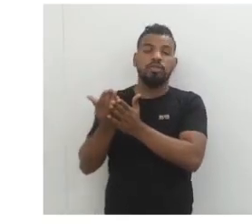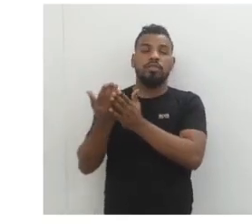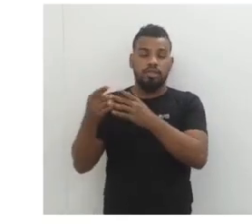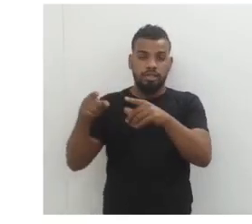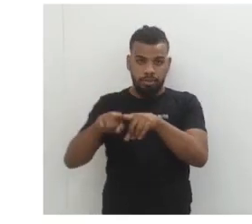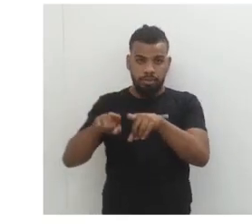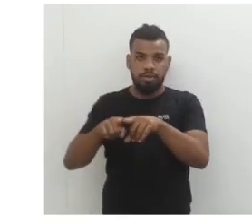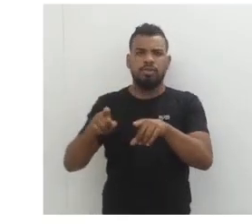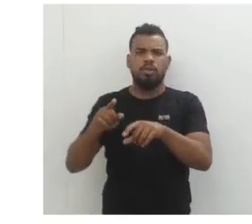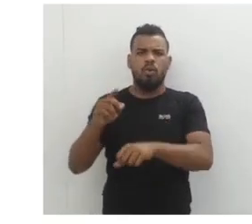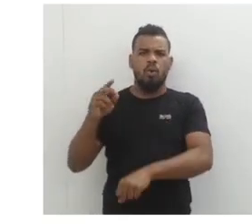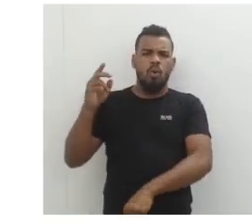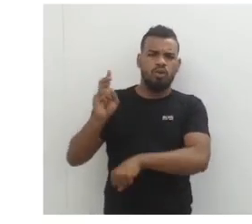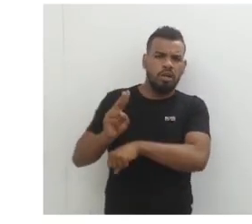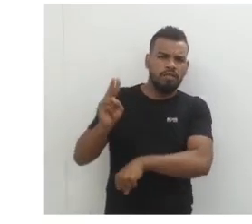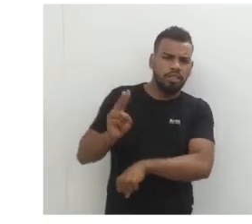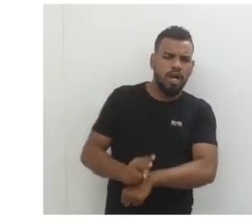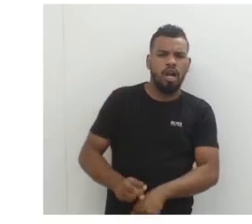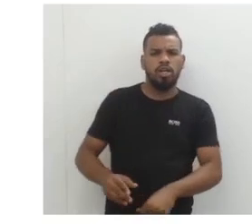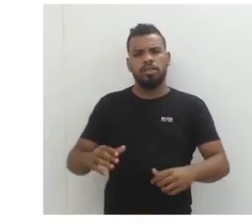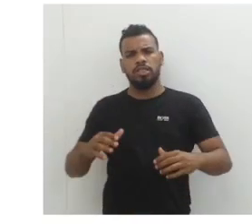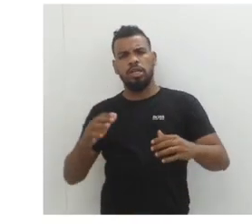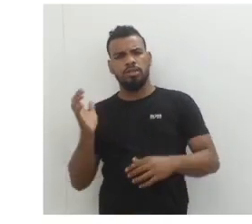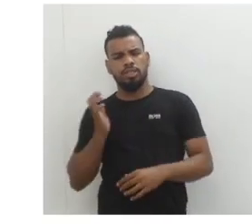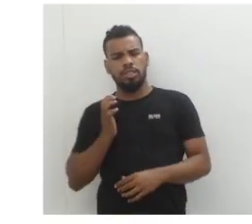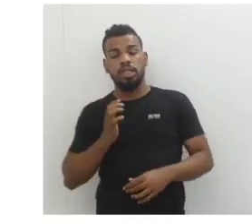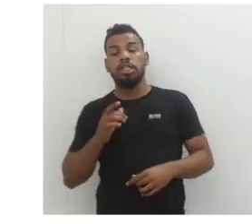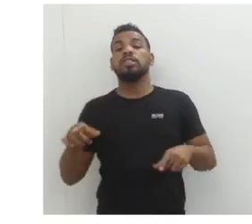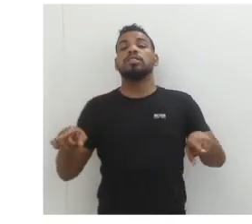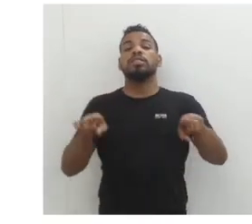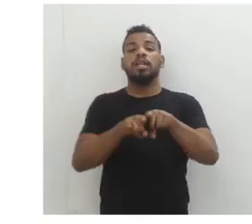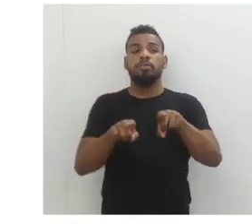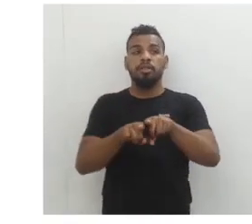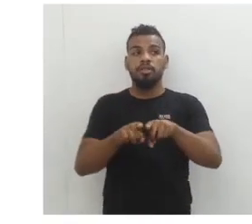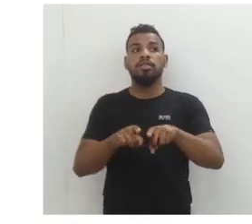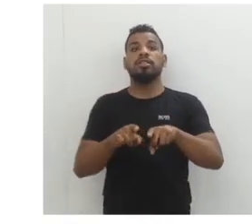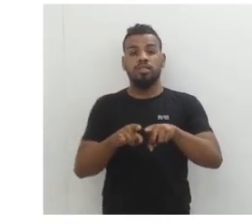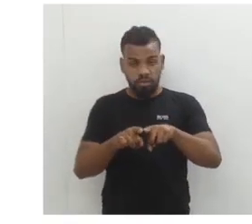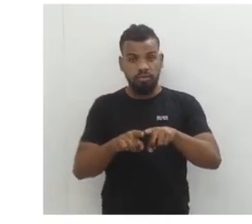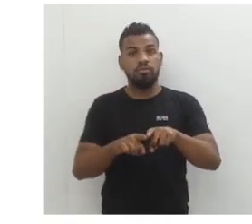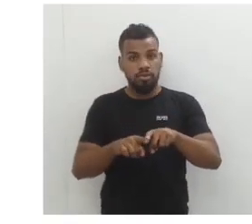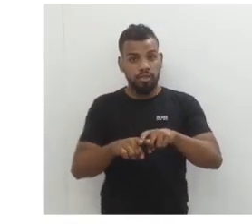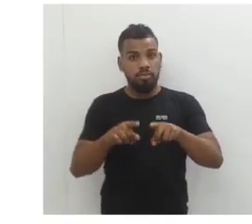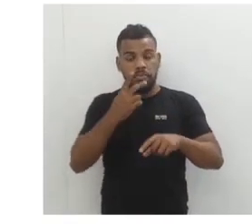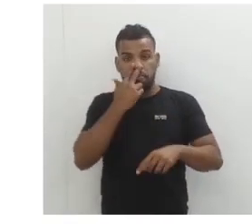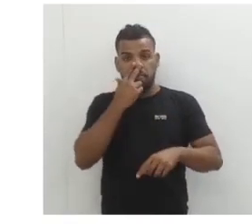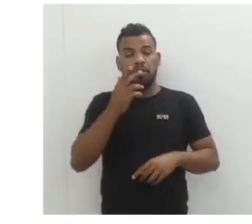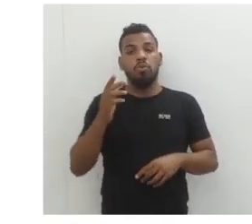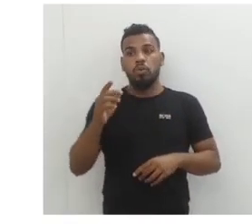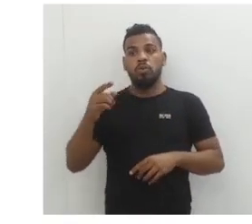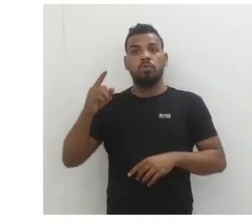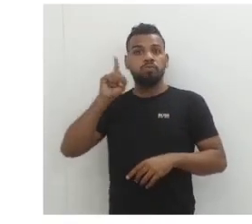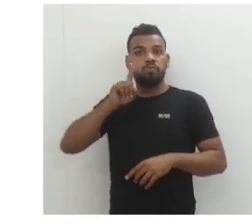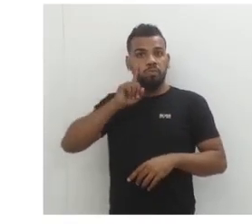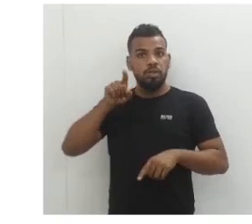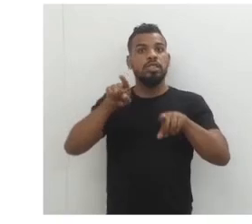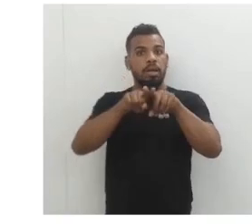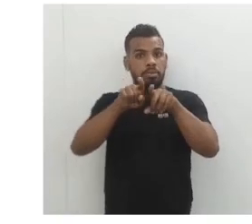os conservadores, a classe média e até, por incrível que pareça, os Estados